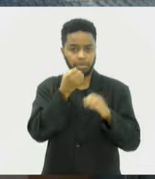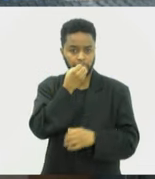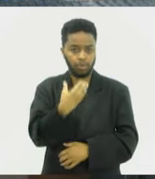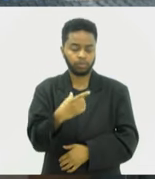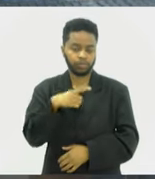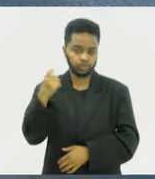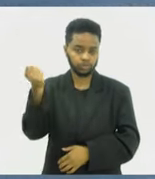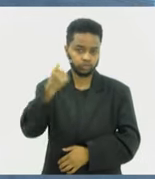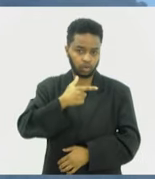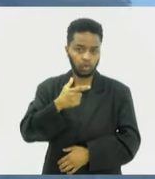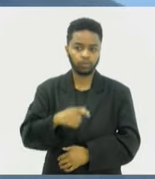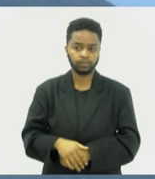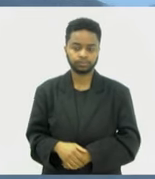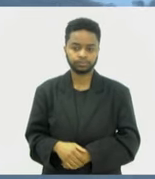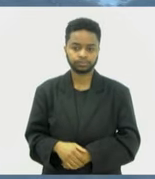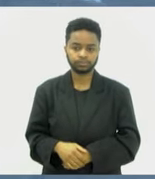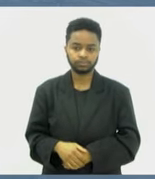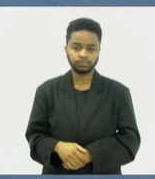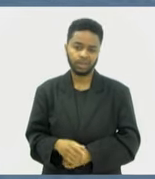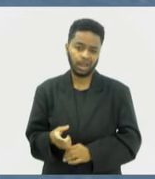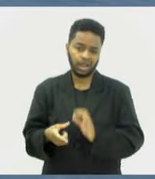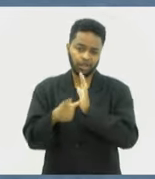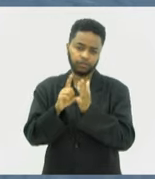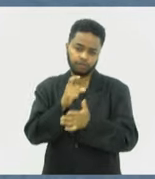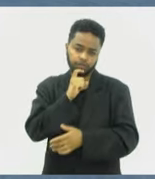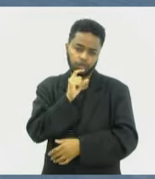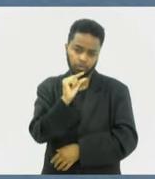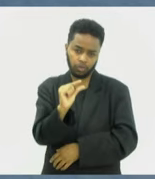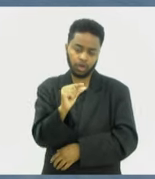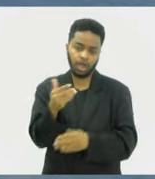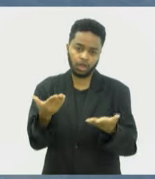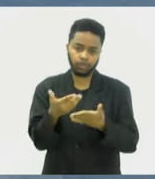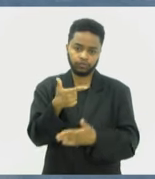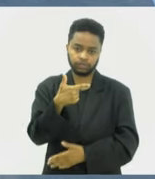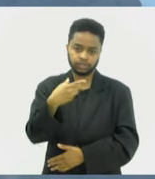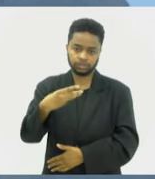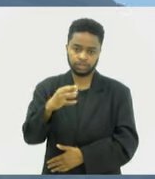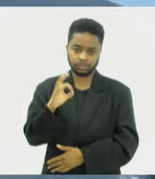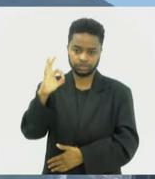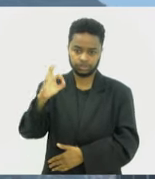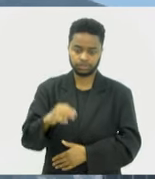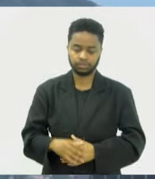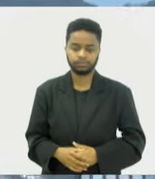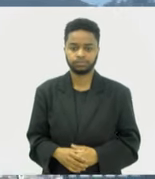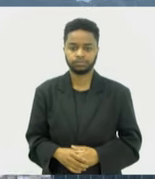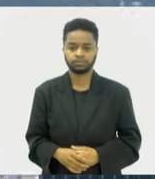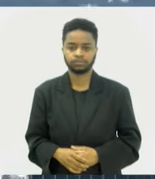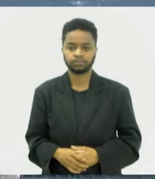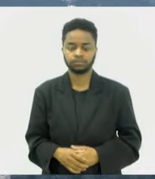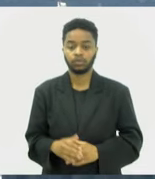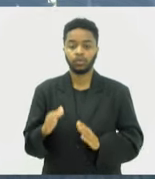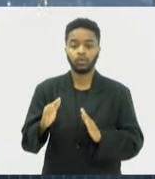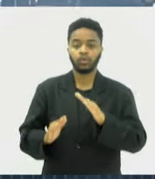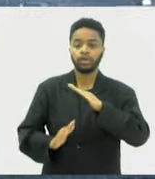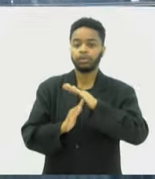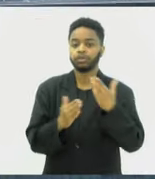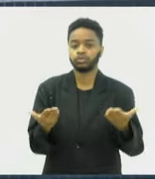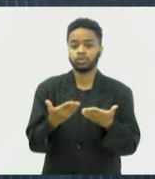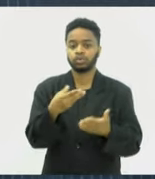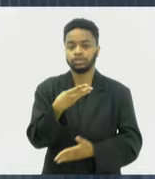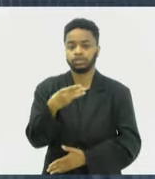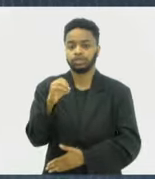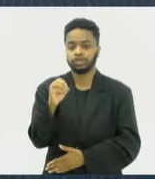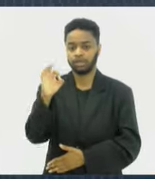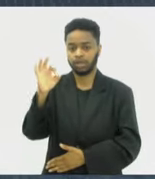sol, estava um pouco frio, 23 graus que está dando para agora. A máxima vai ser de 30 graus